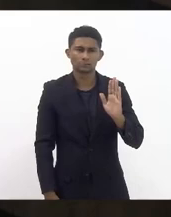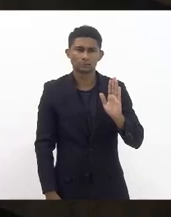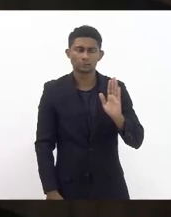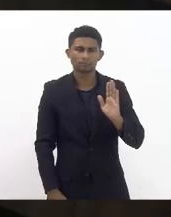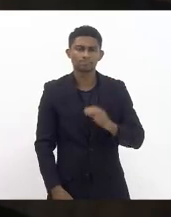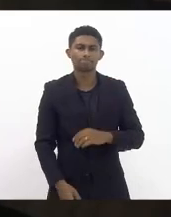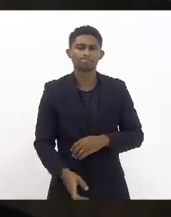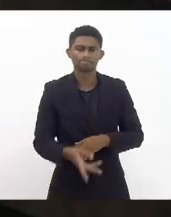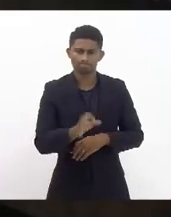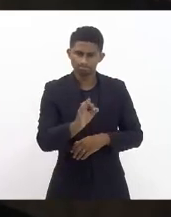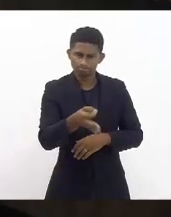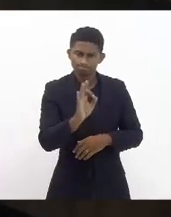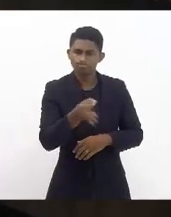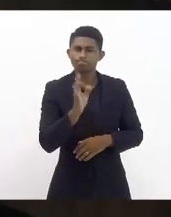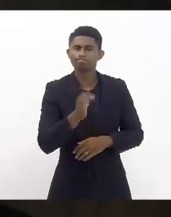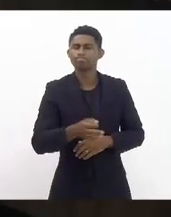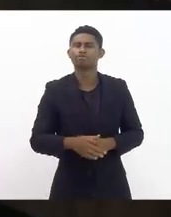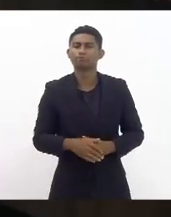realmente